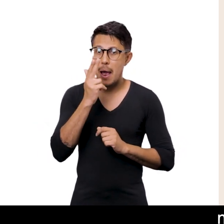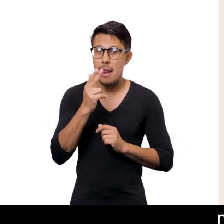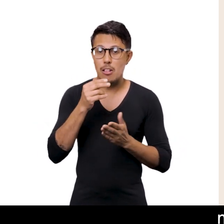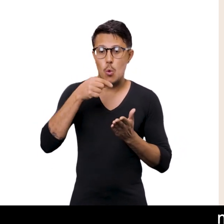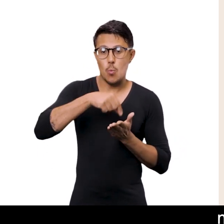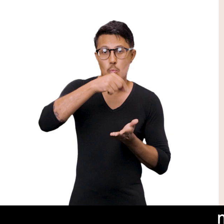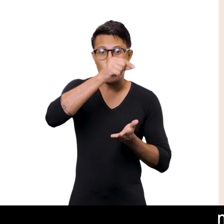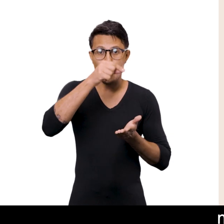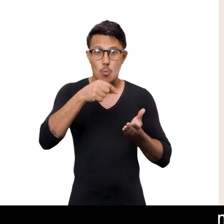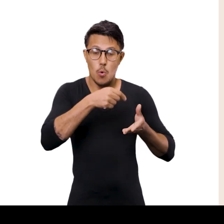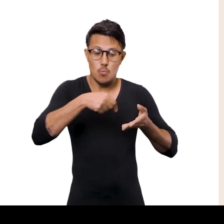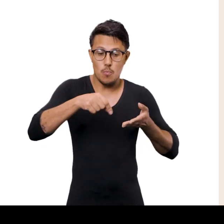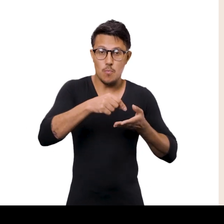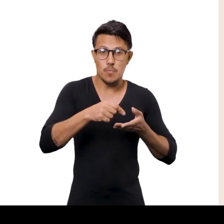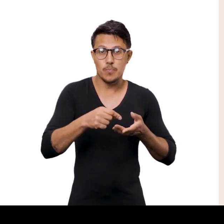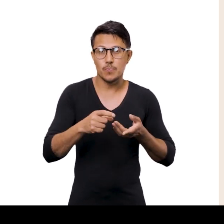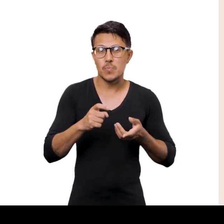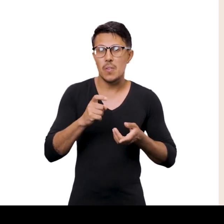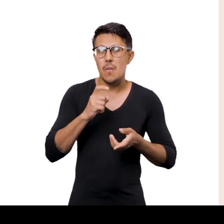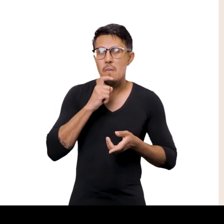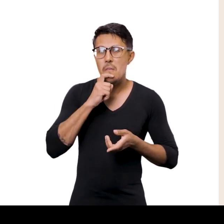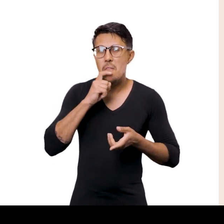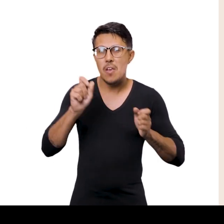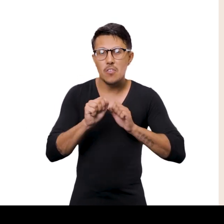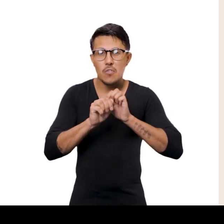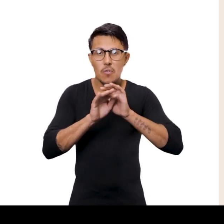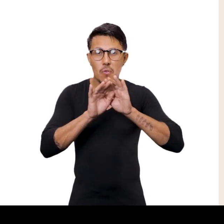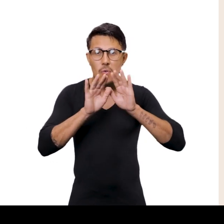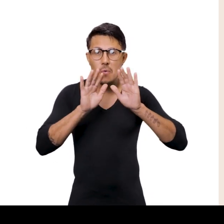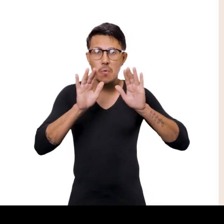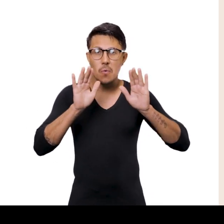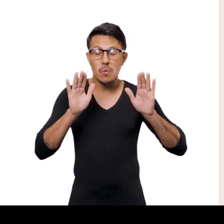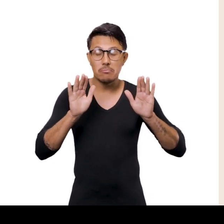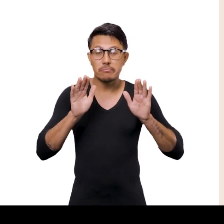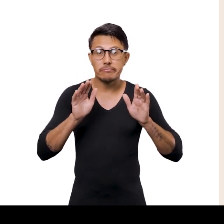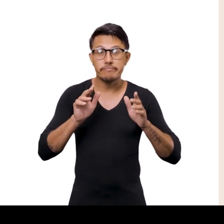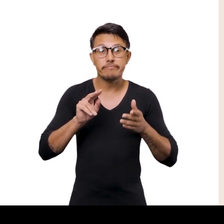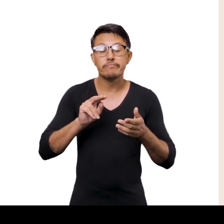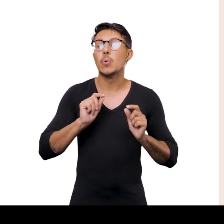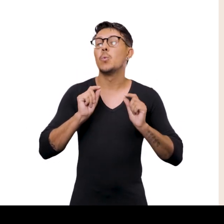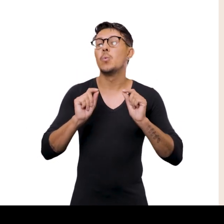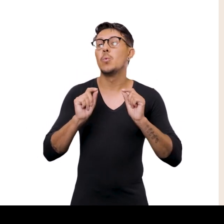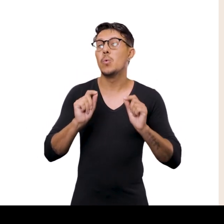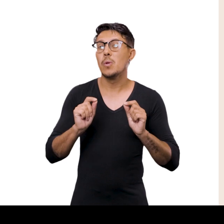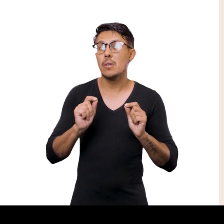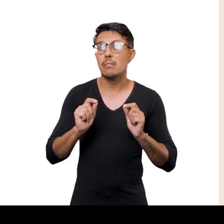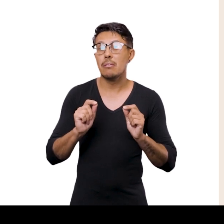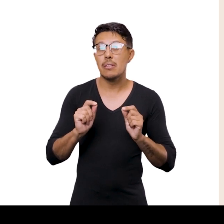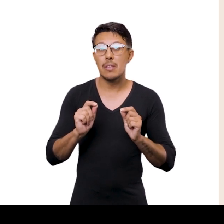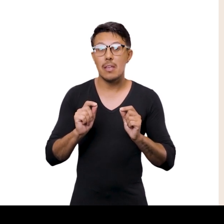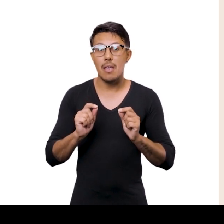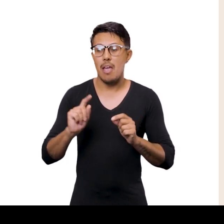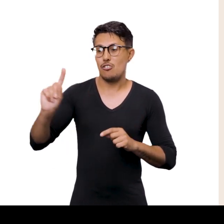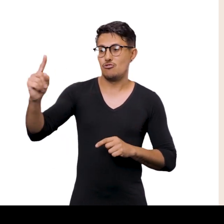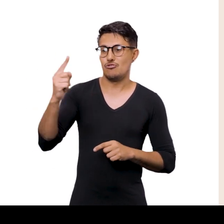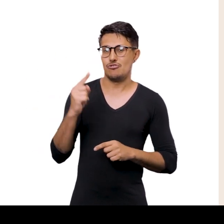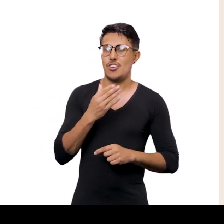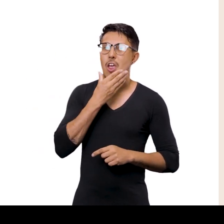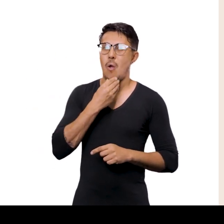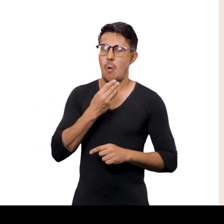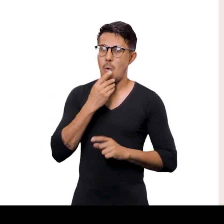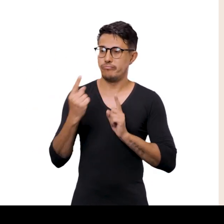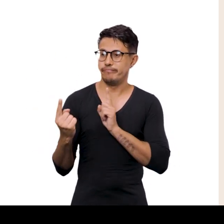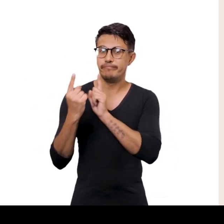quase como uma aquarela, como o esverdeado Here Comes Your Man, ou em português, Aí Vem Seu